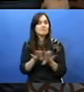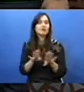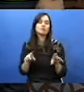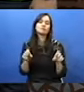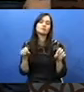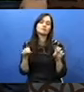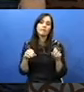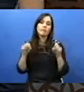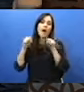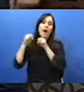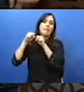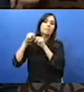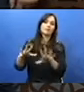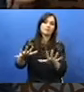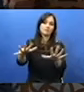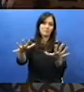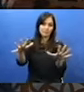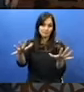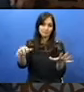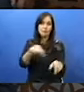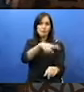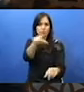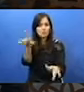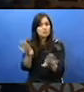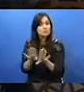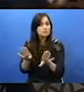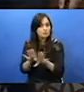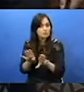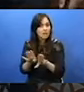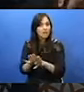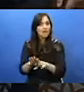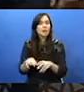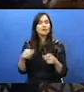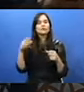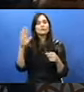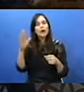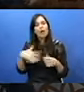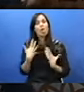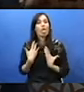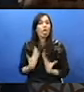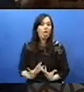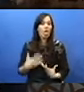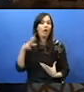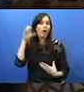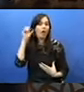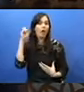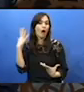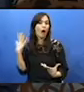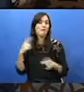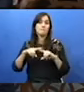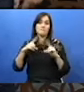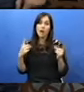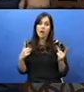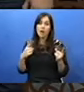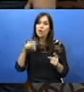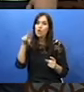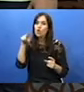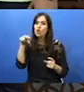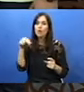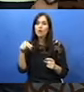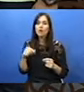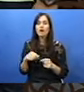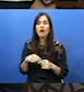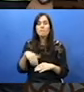aí. Todas as recomendações que vocês já estão cansados de ouvir, mas que nunca é demais